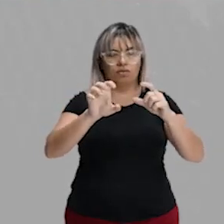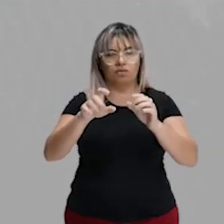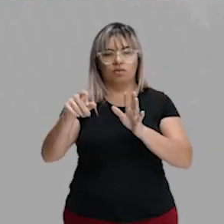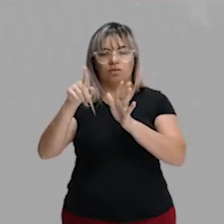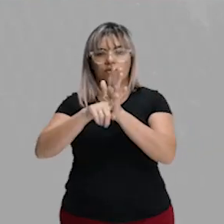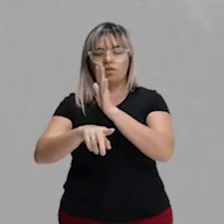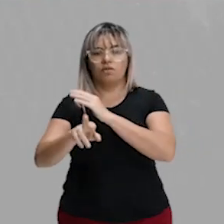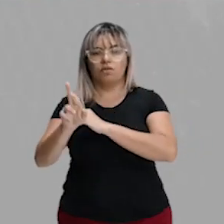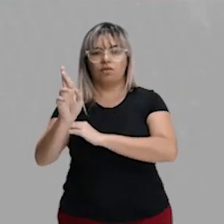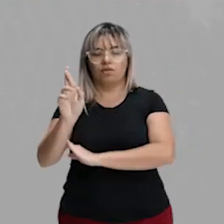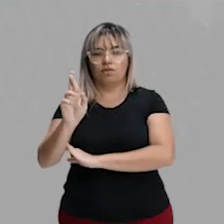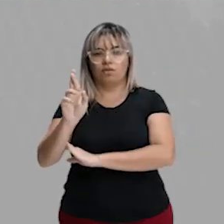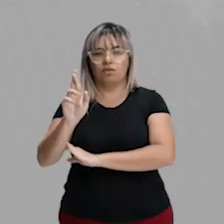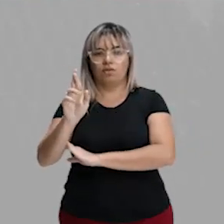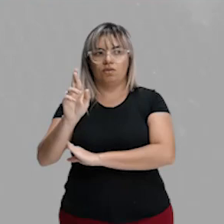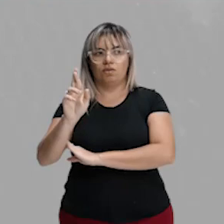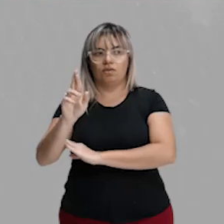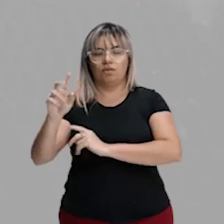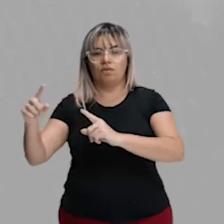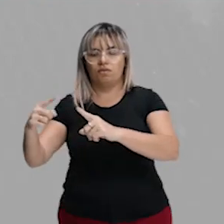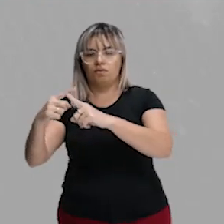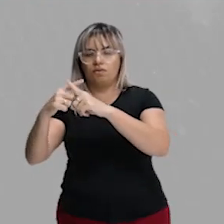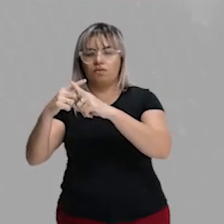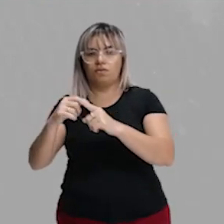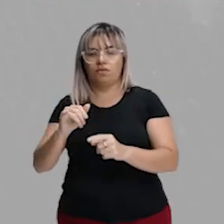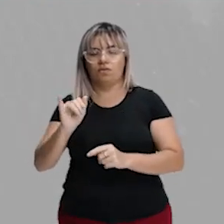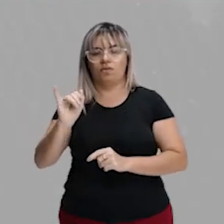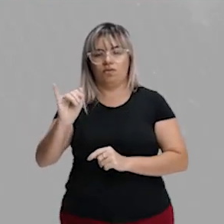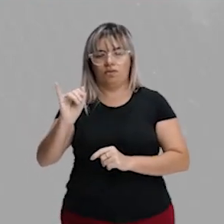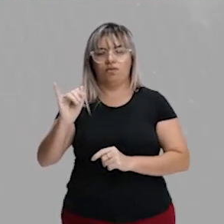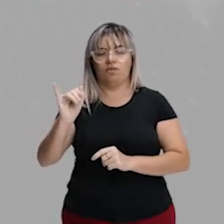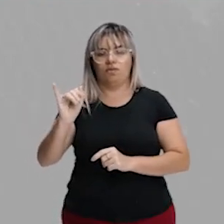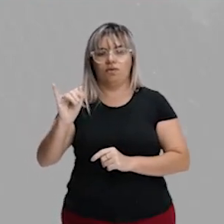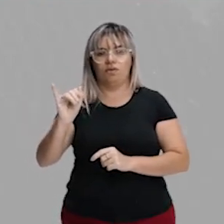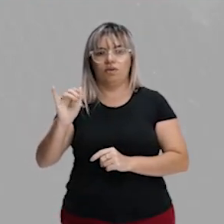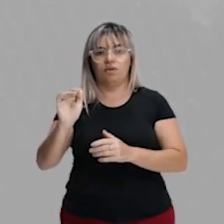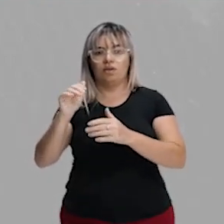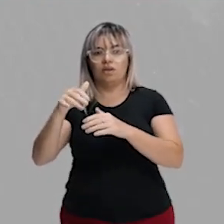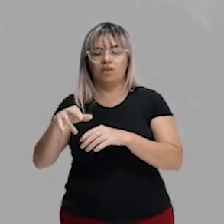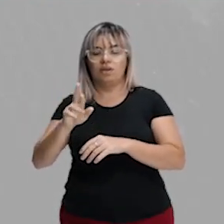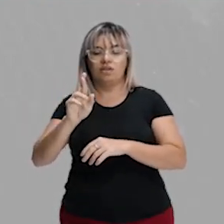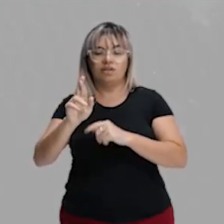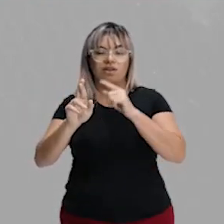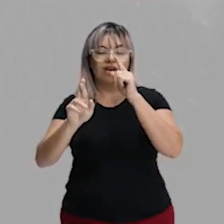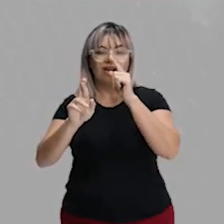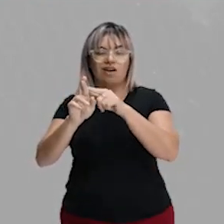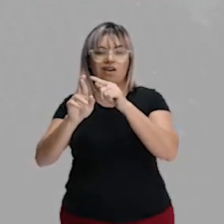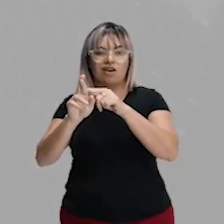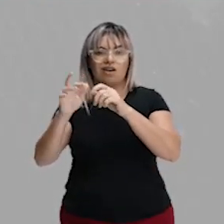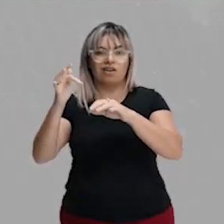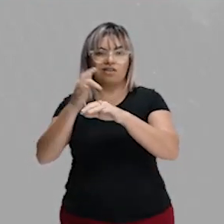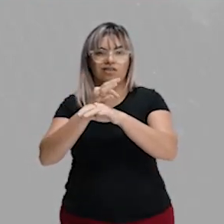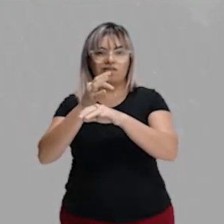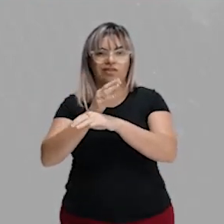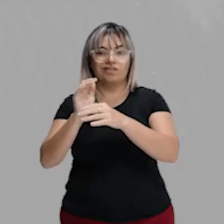menos, não é, o R vezes I, né? Menos a resistência interna multiplicado pela corrente, né?